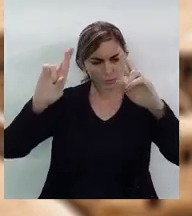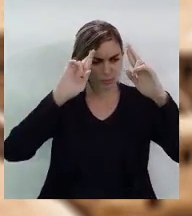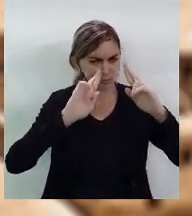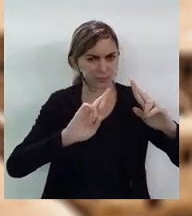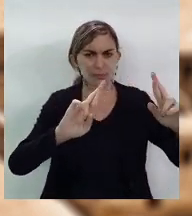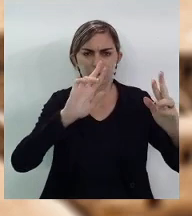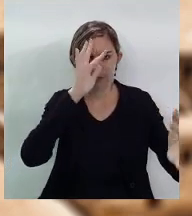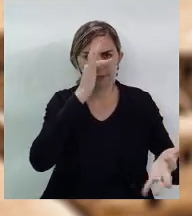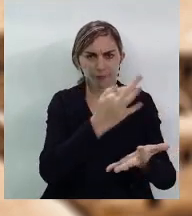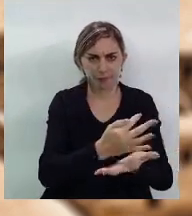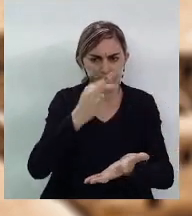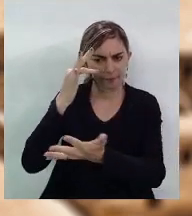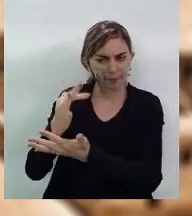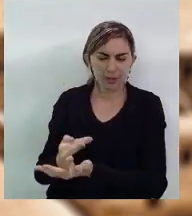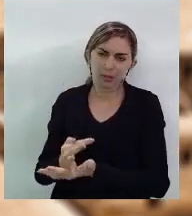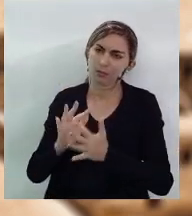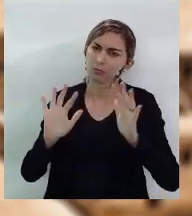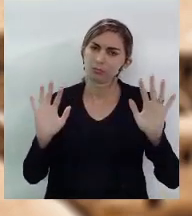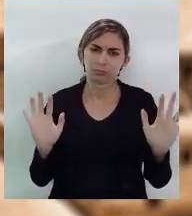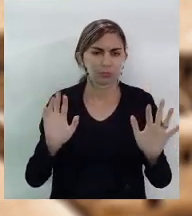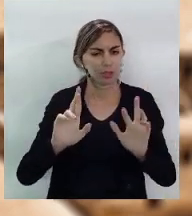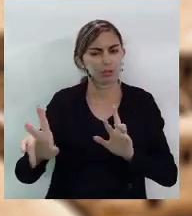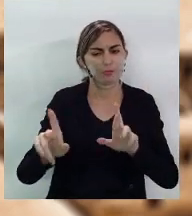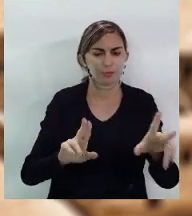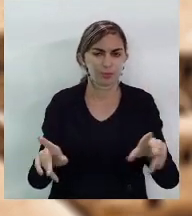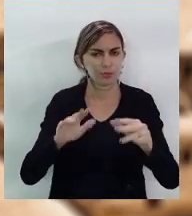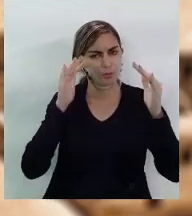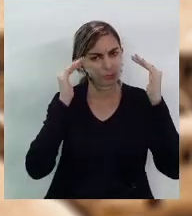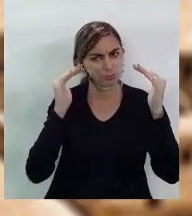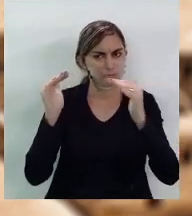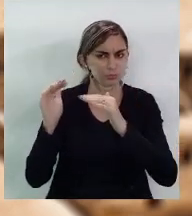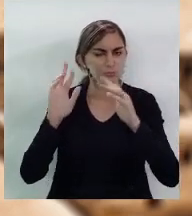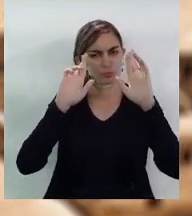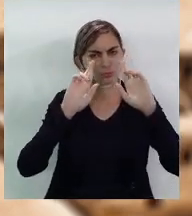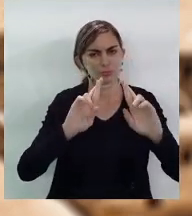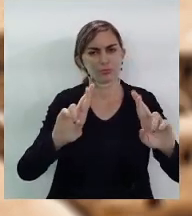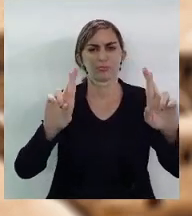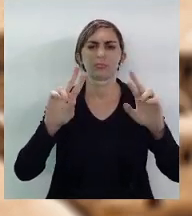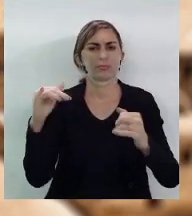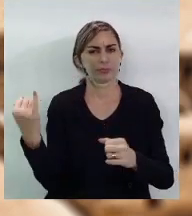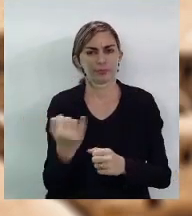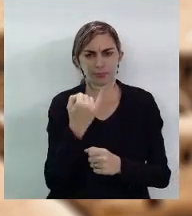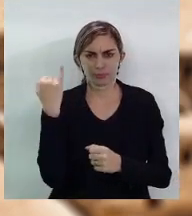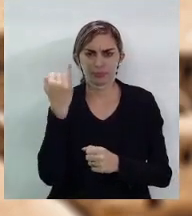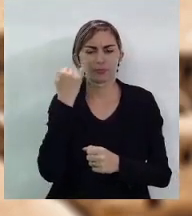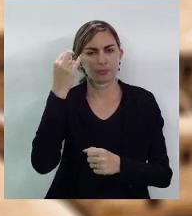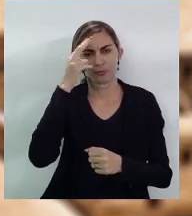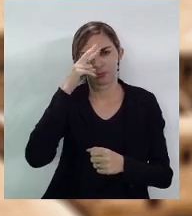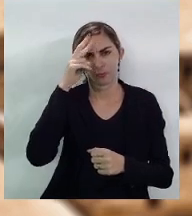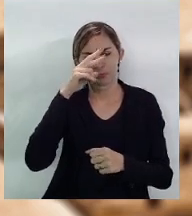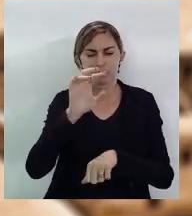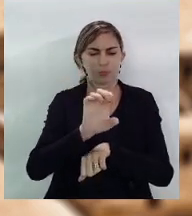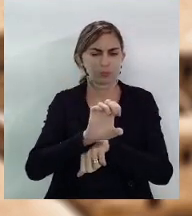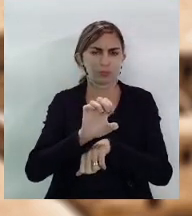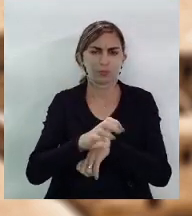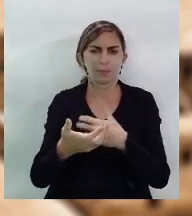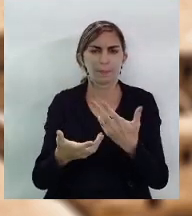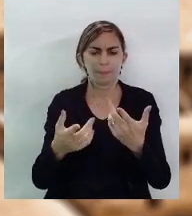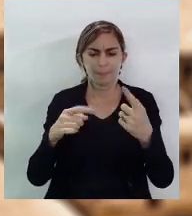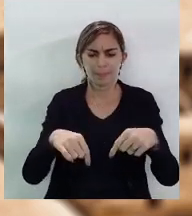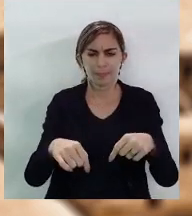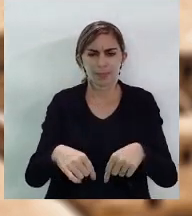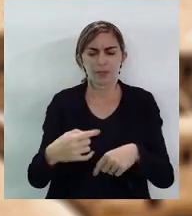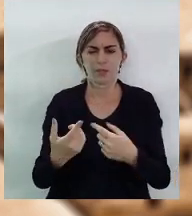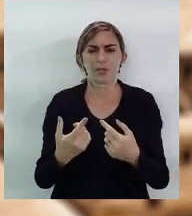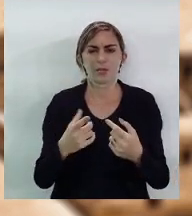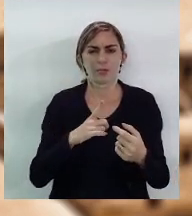uma fé ou não tem, diferente da minha. Também é importante lembrar que os dados que nós aqui